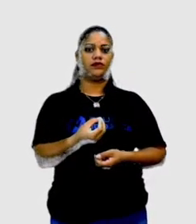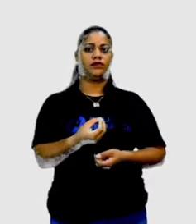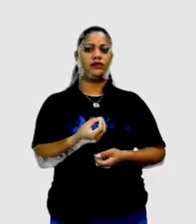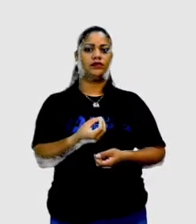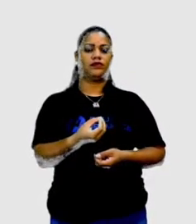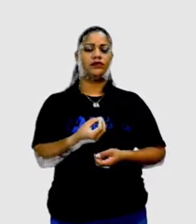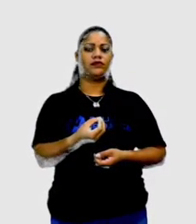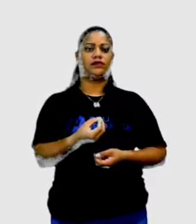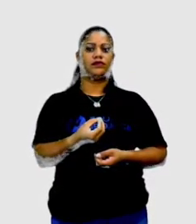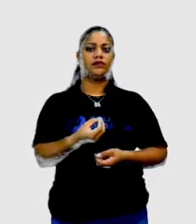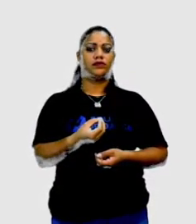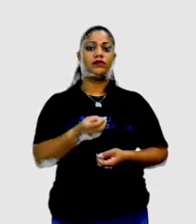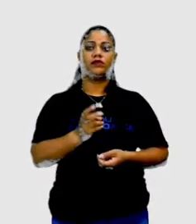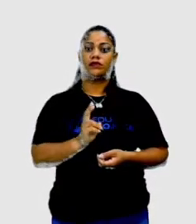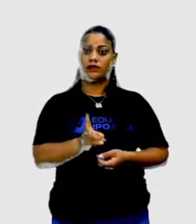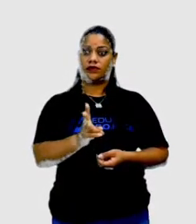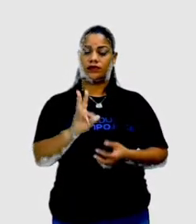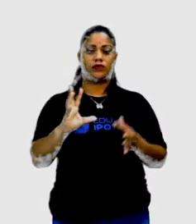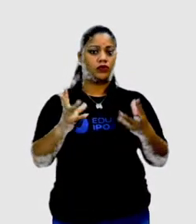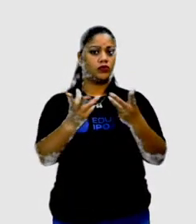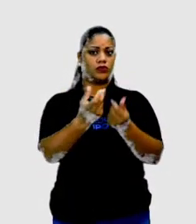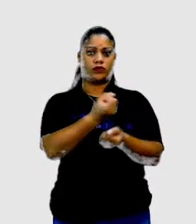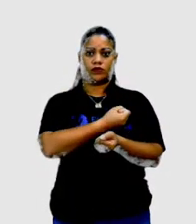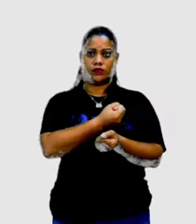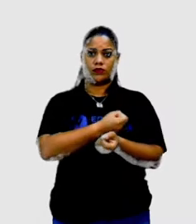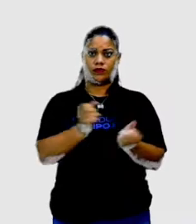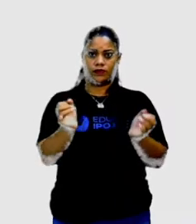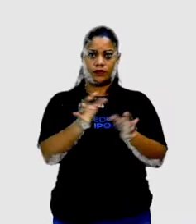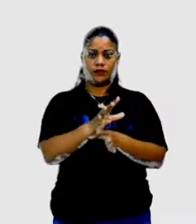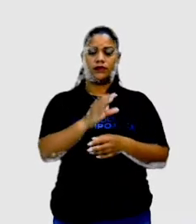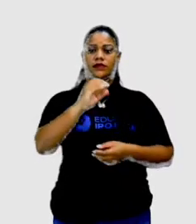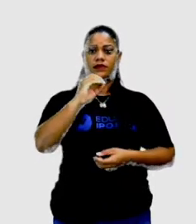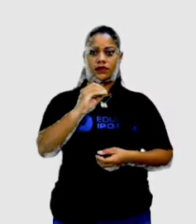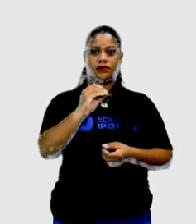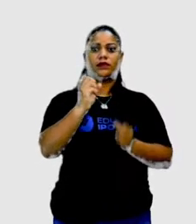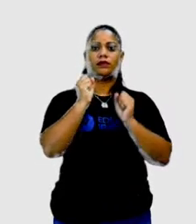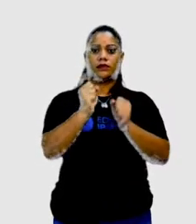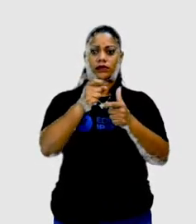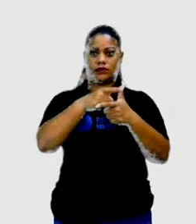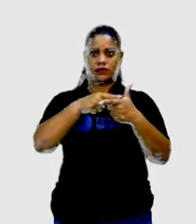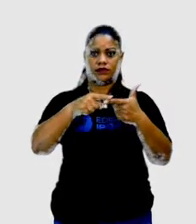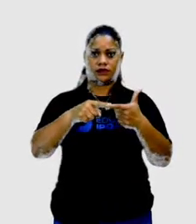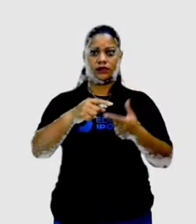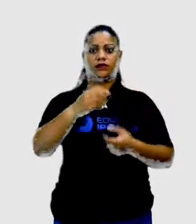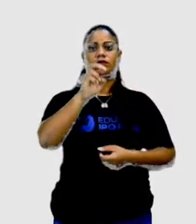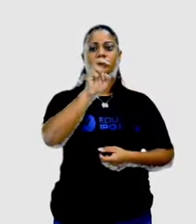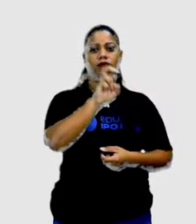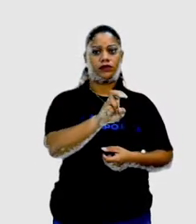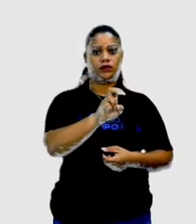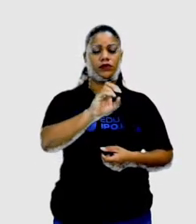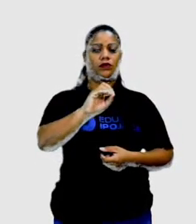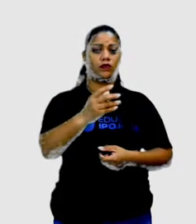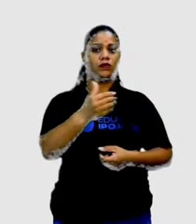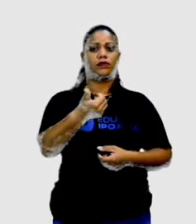tá certo? Todo número que termina em 0 pode ser dividido por 5 ou por